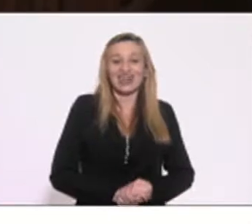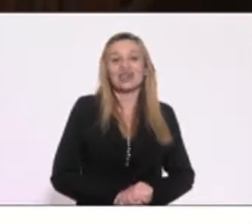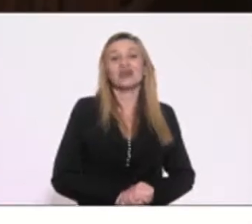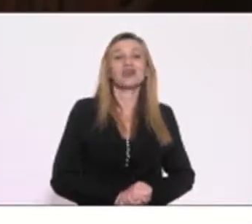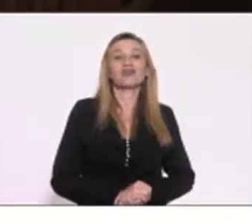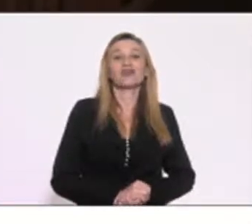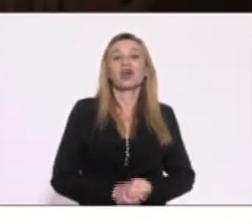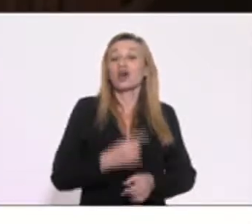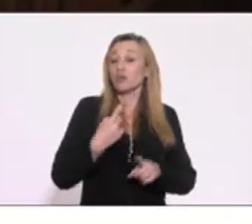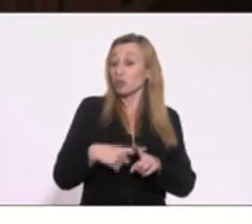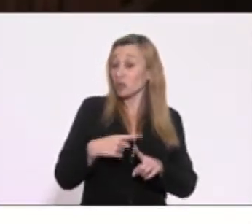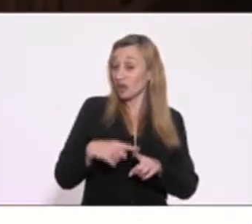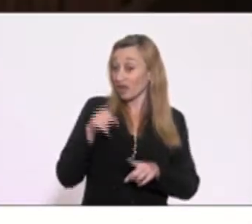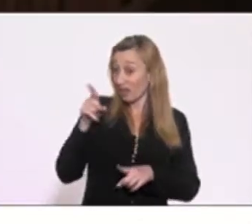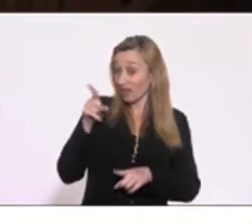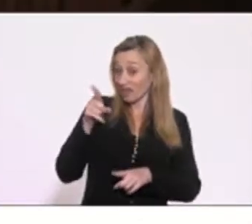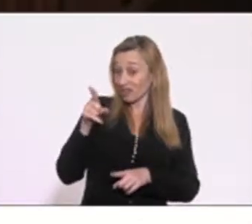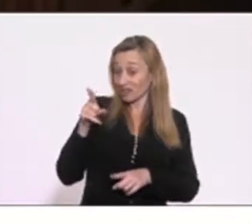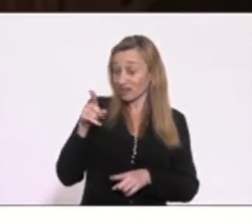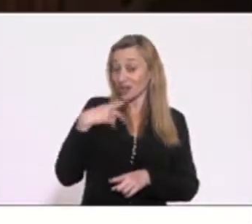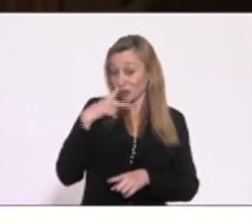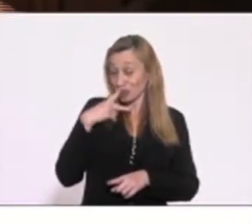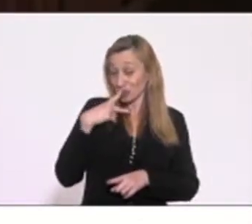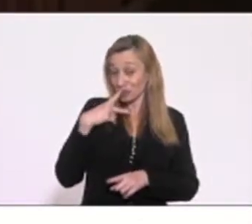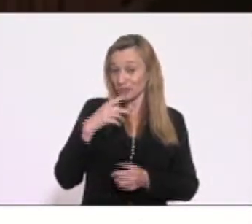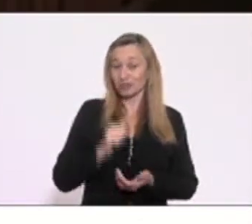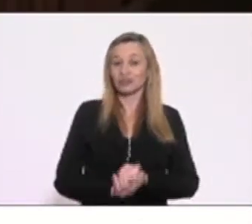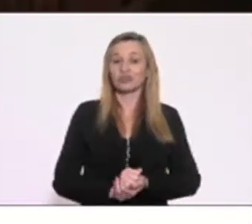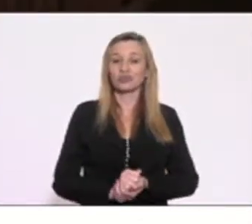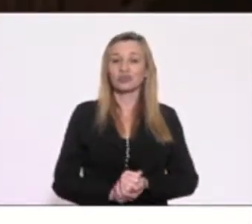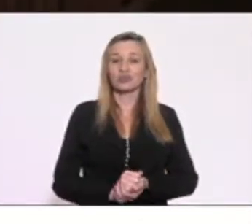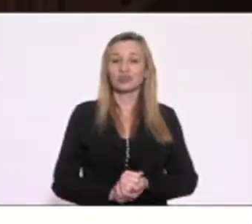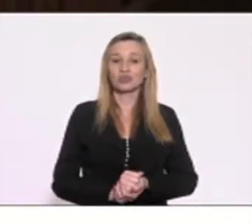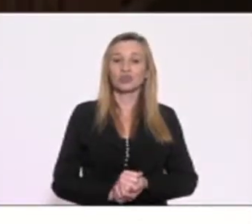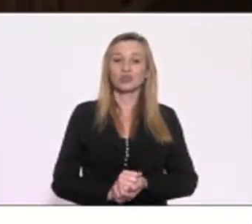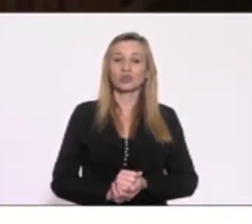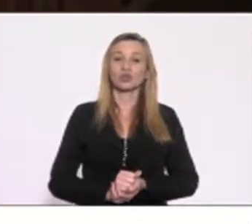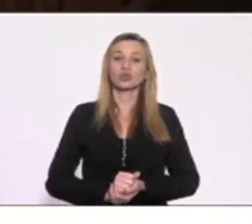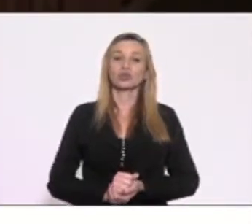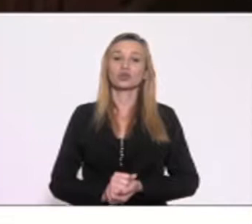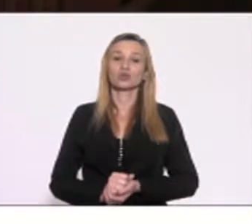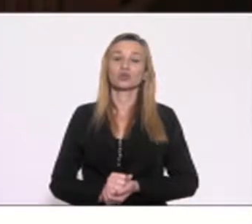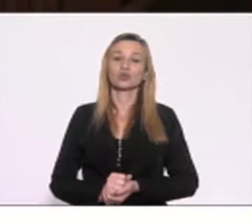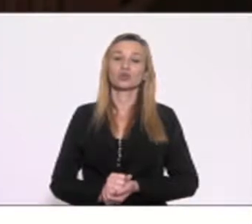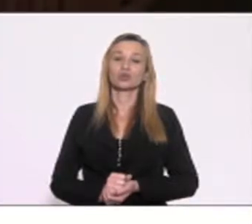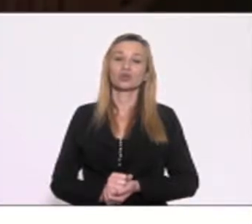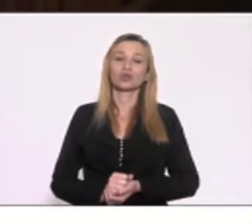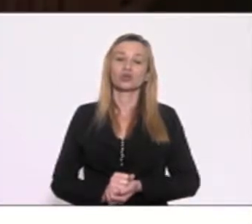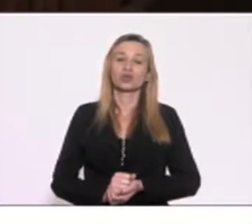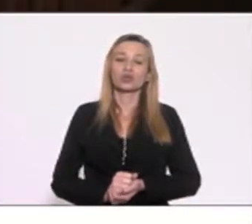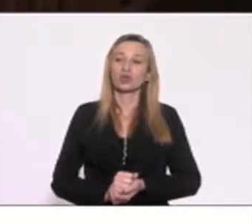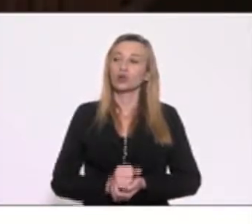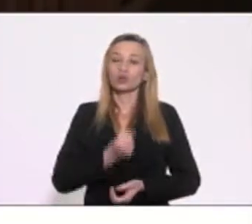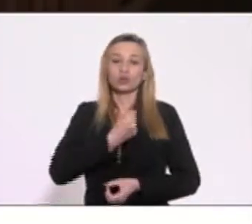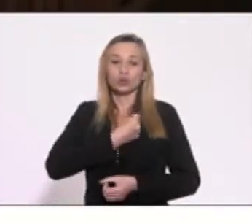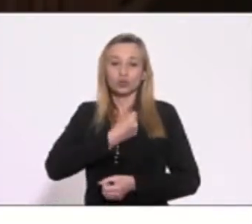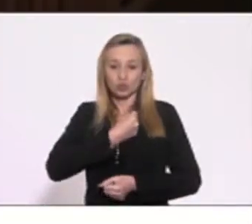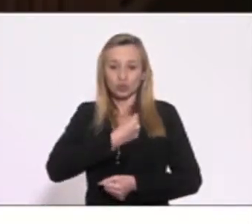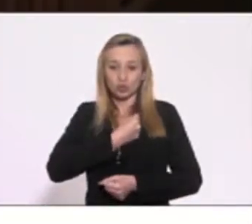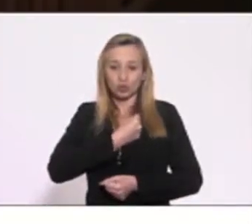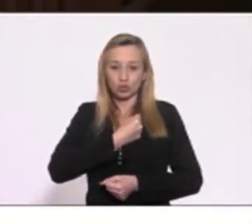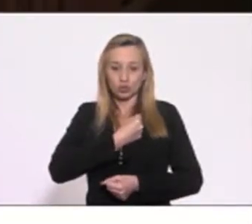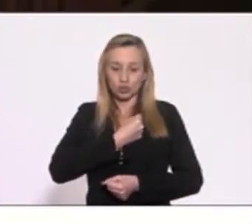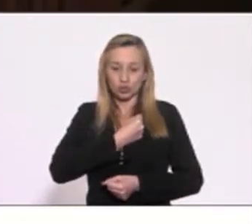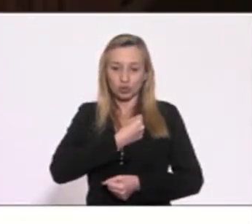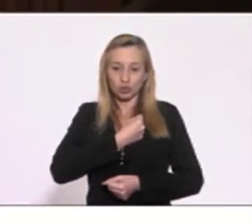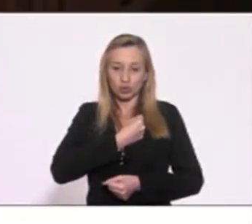porque ele teria dito que o aumento das queimadas deve a uma ação das